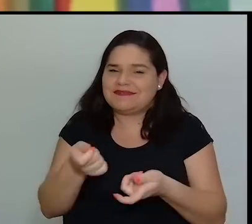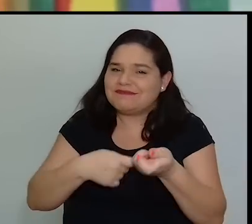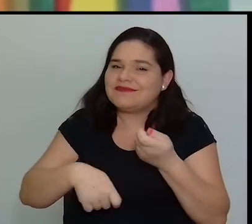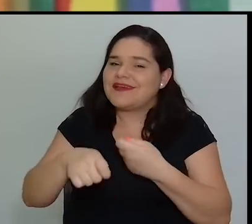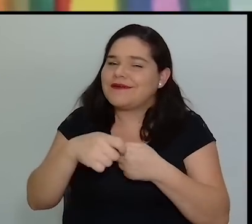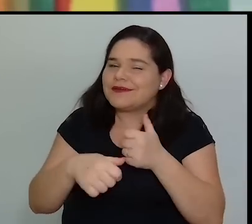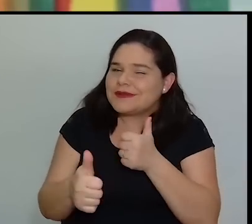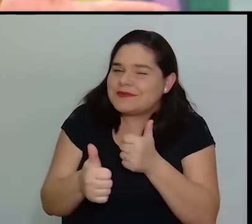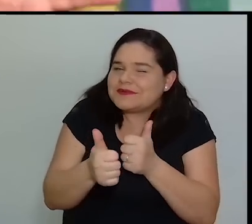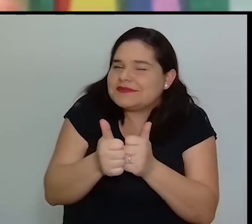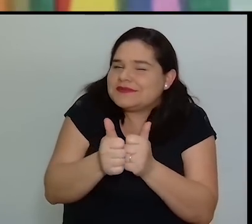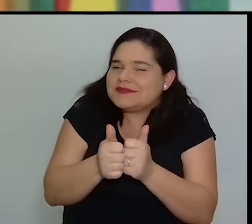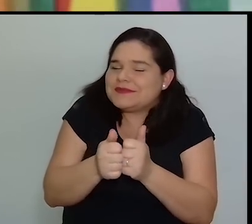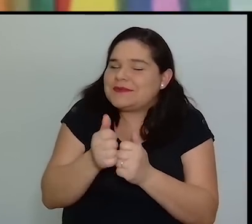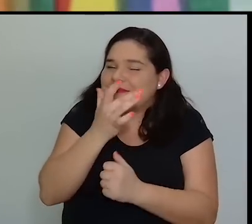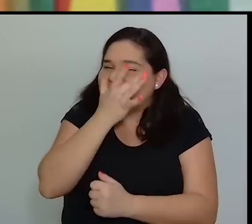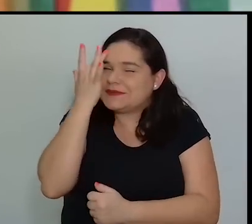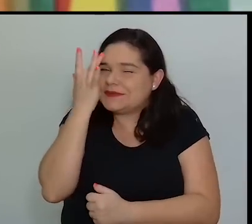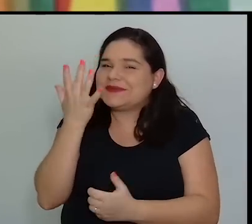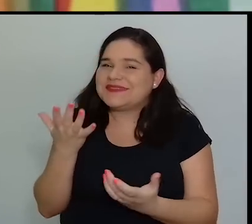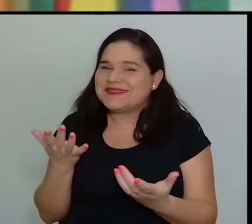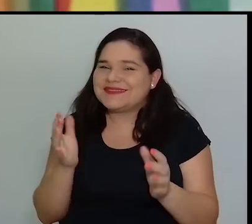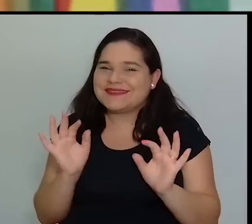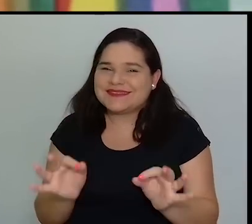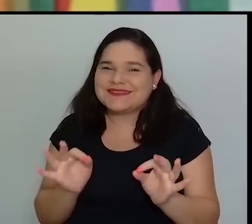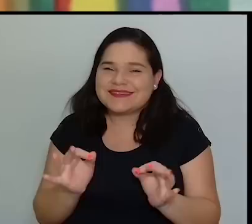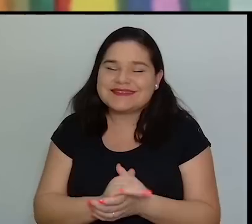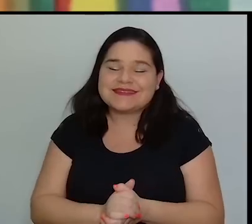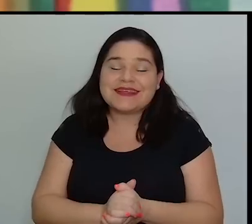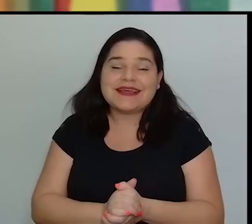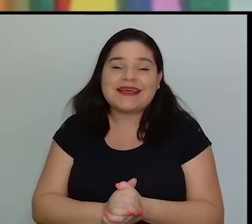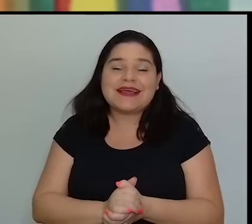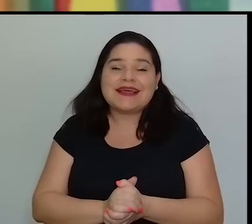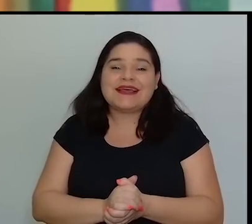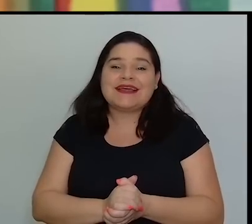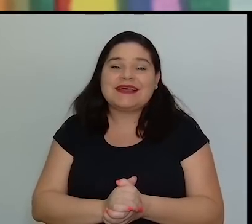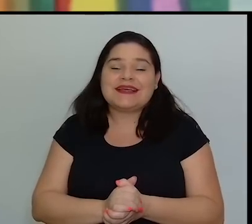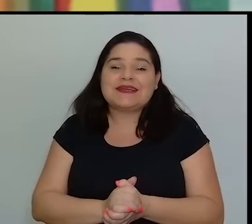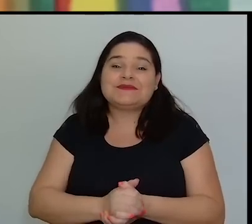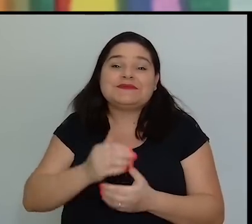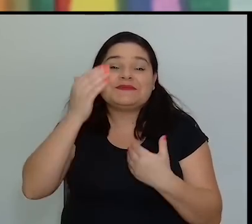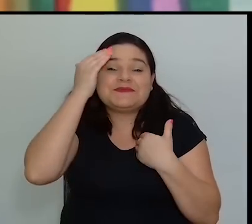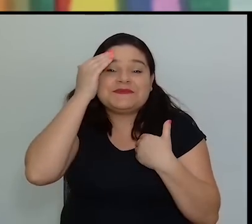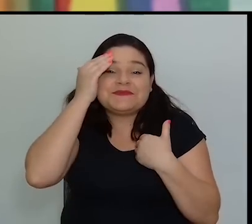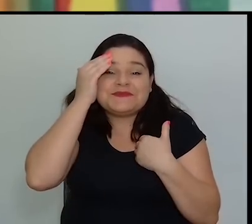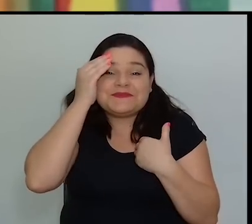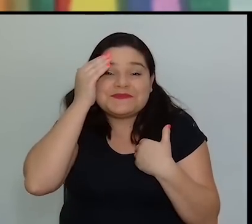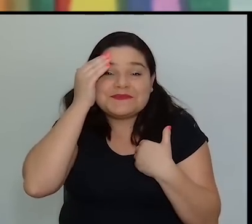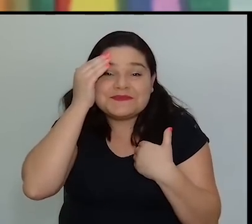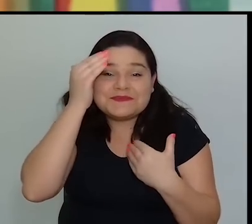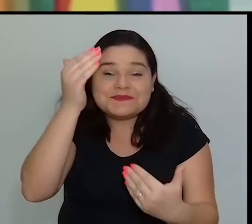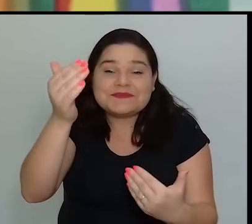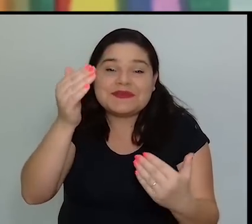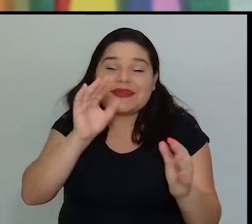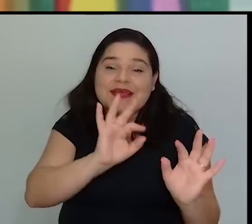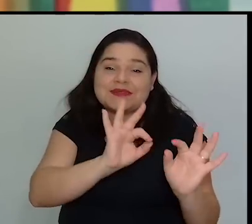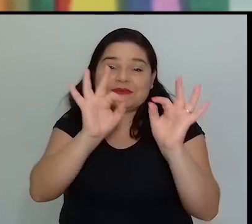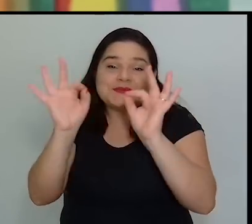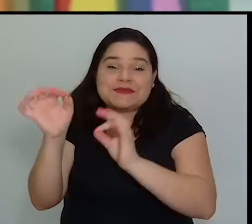aproximam as pessoas quando são feitas né bem feitos bom muito obrigado pela audiência